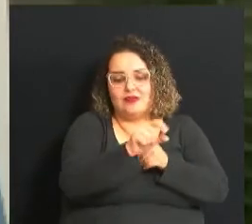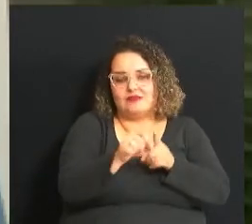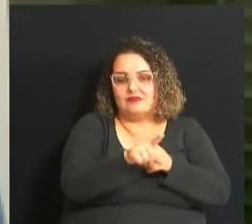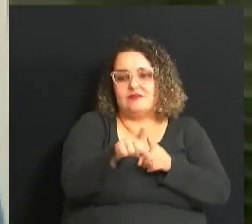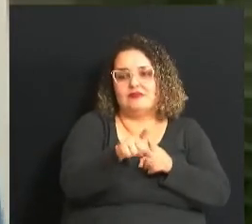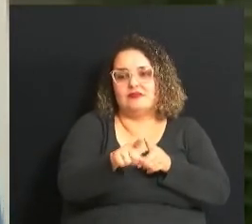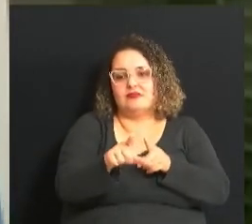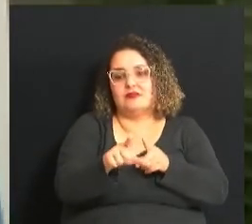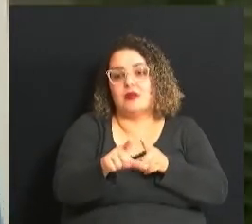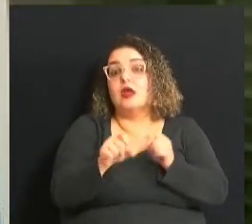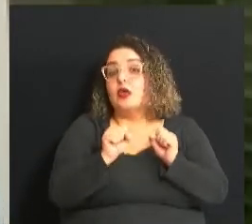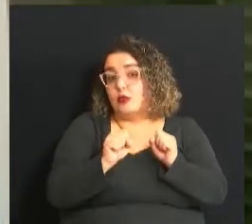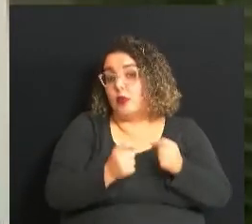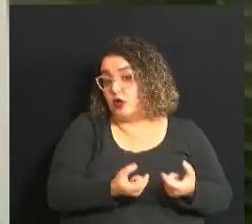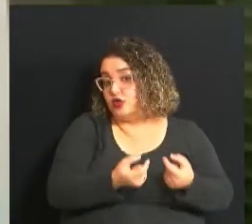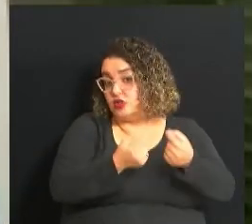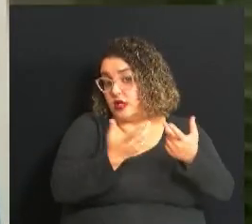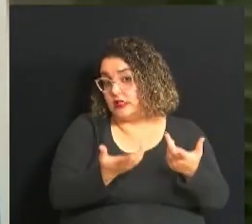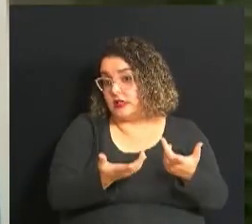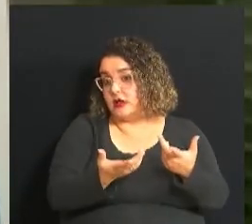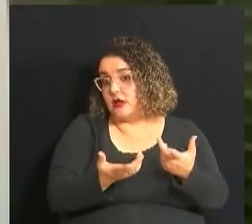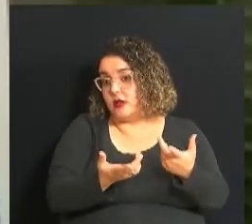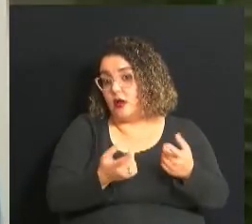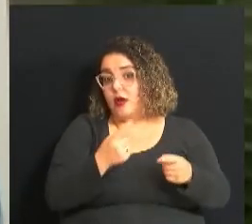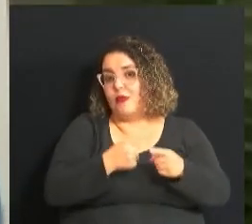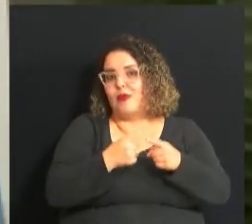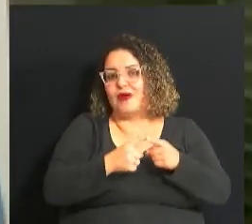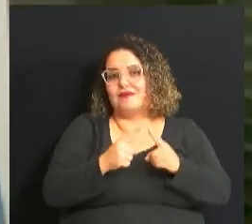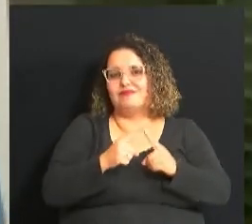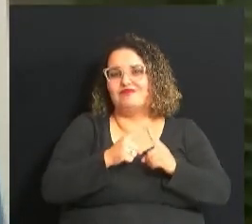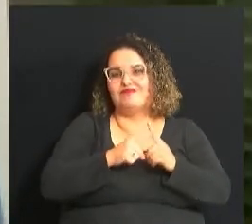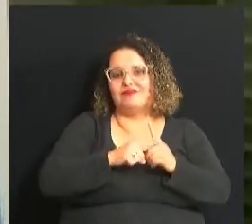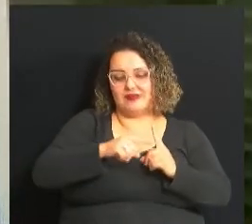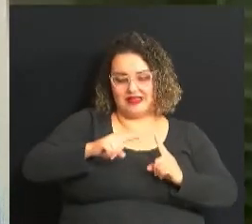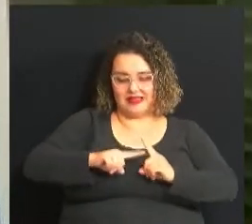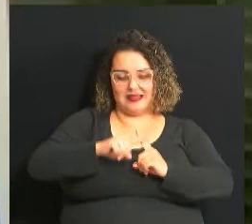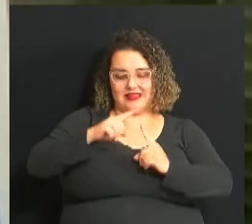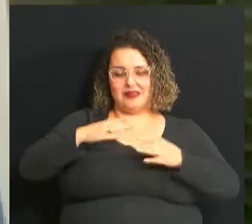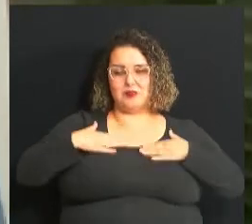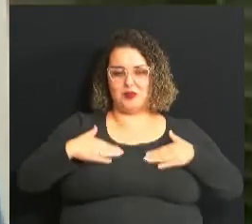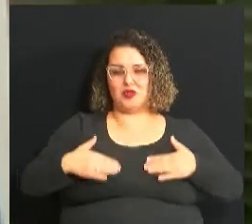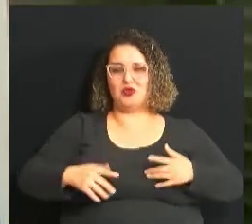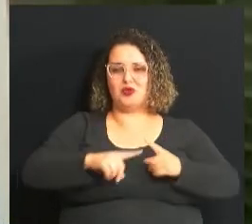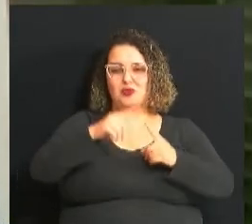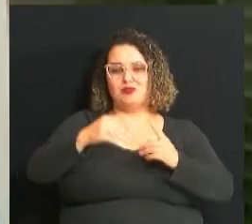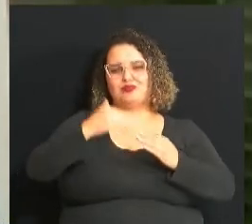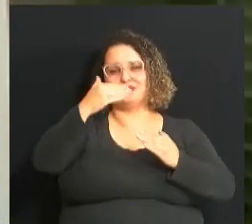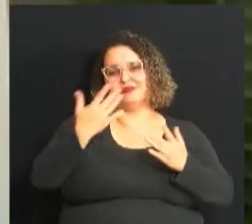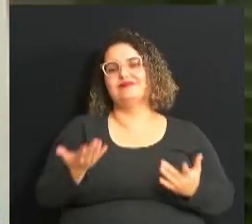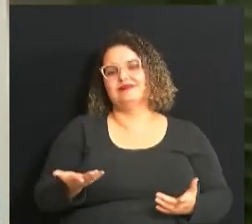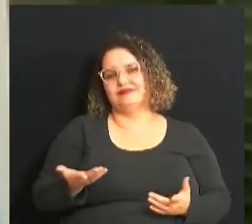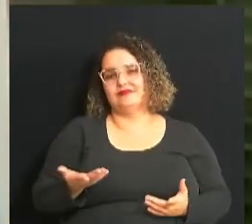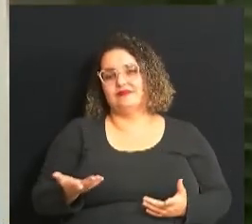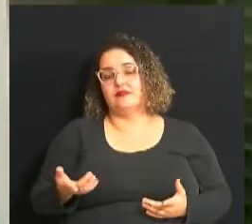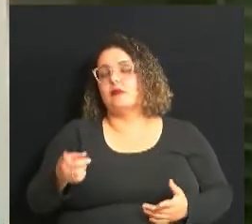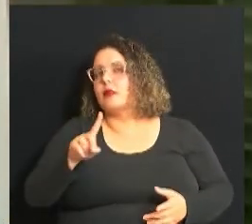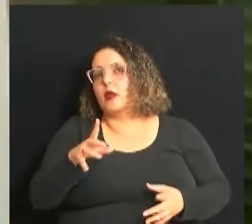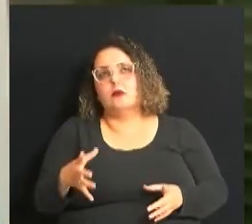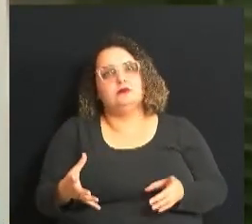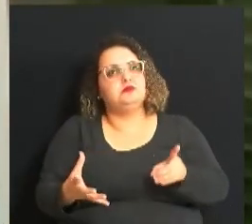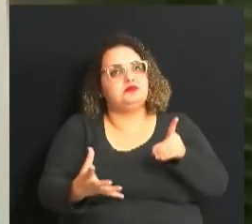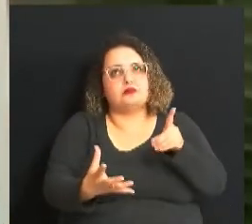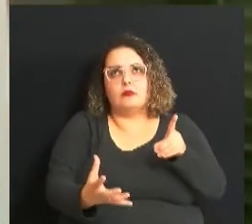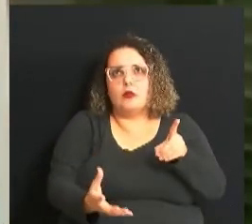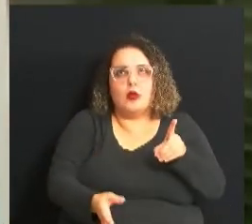de ter câncer, por causa da temperatura aumentada. Então, nós vamos falar da temperatura aumentada, e não do fato de estar apertado ou